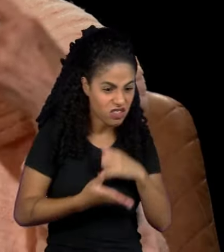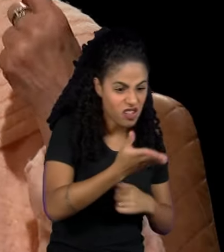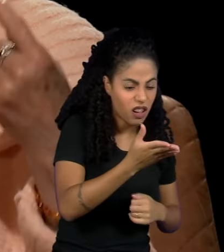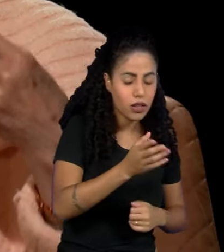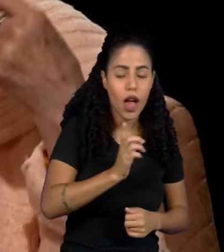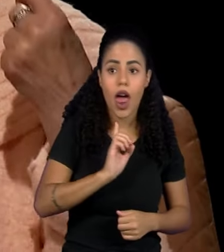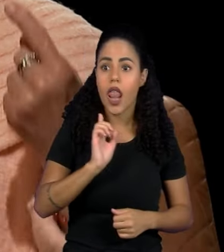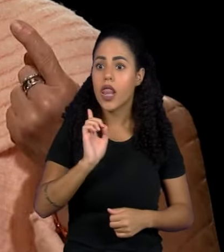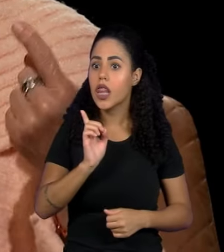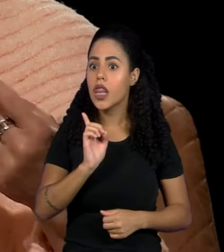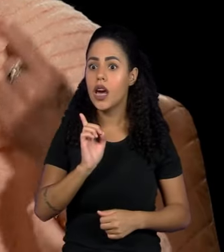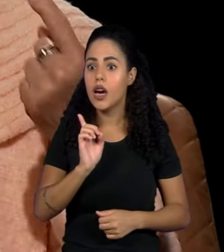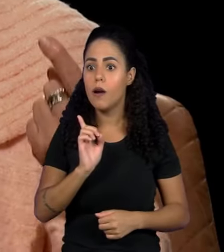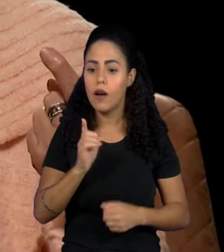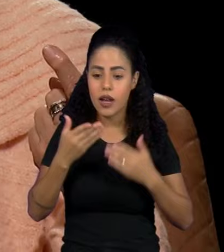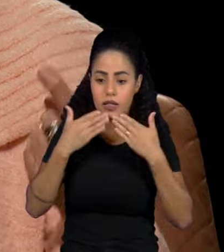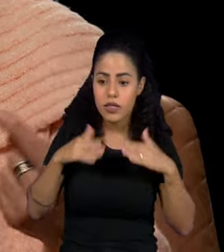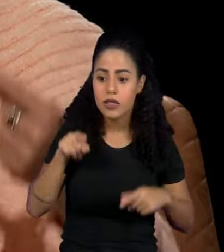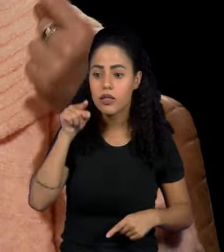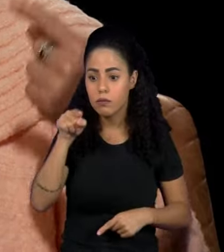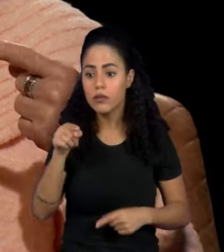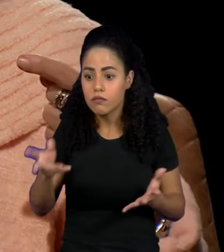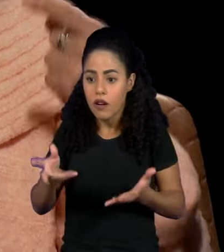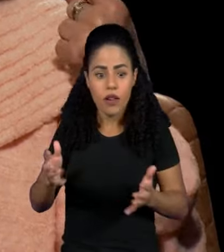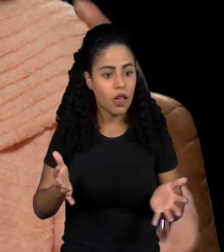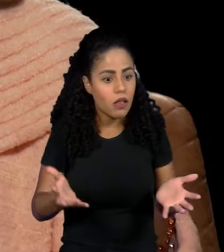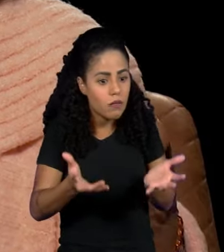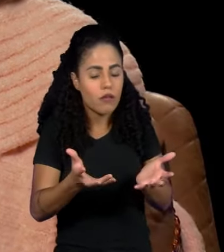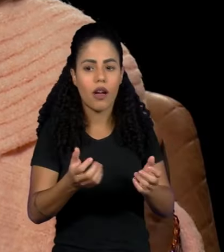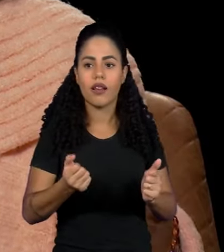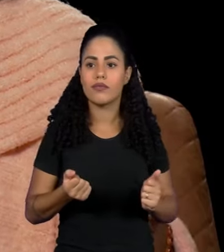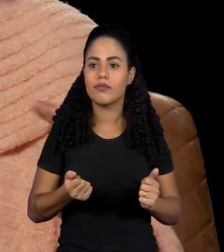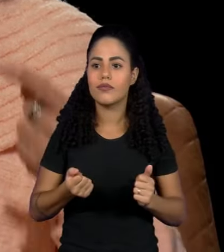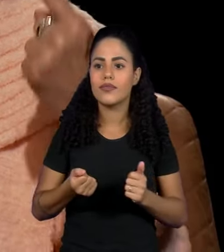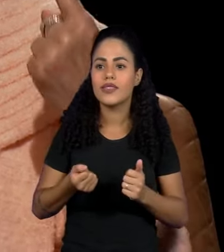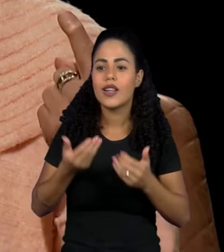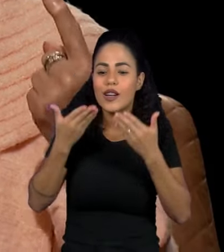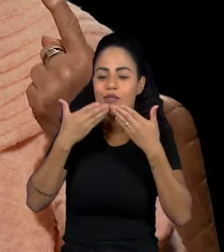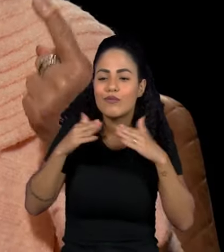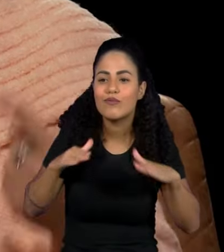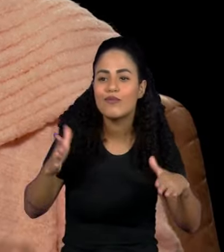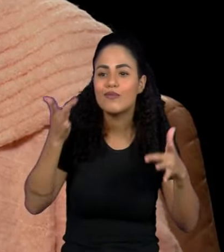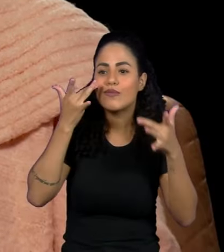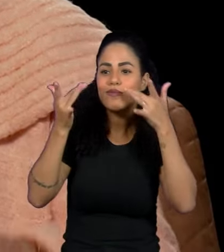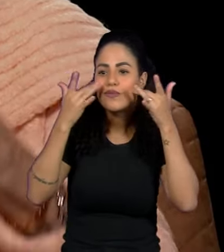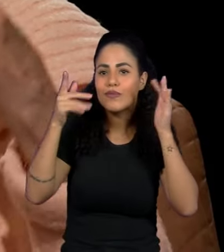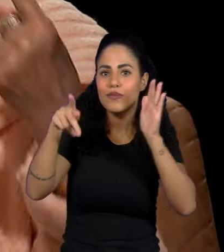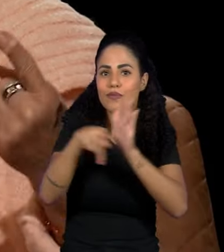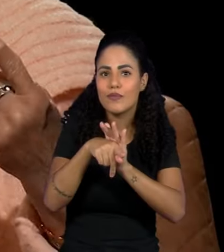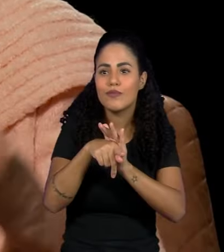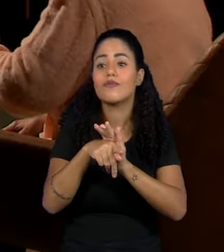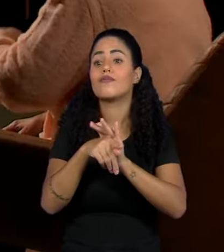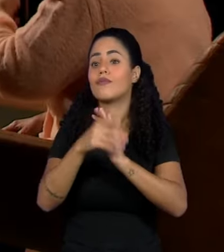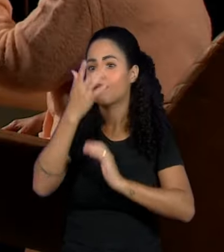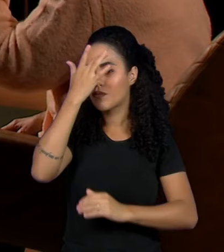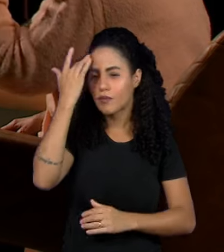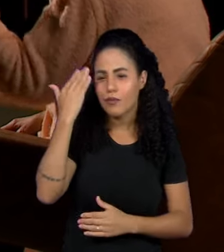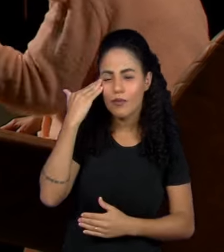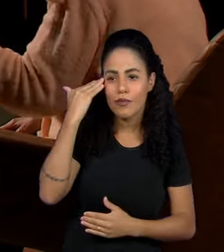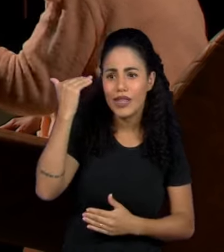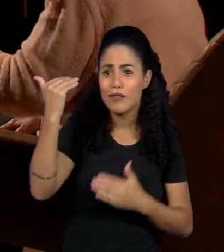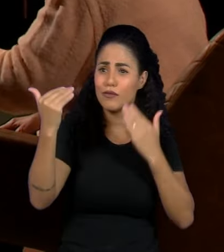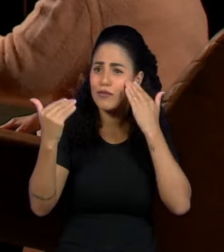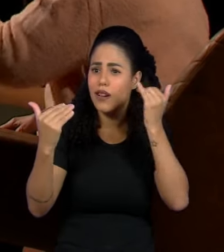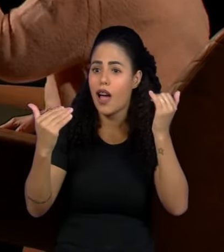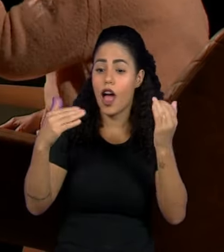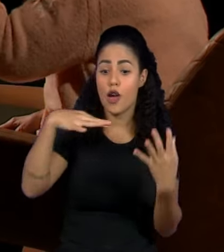Eu participo agora de um grupo chamado Teatrinho Troll, no WhatsApp, que são fãs que estão espalhados no